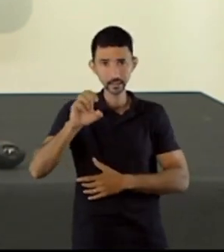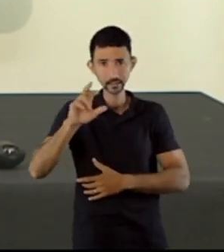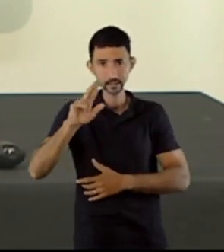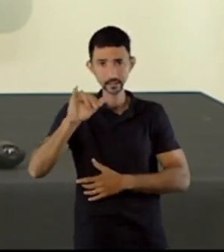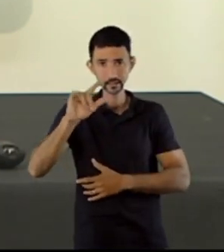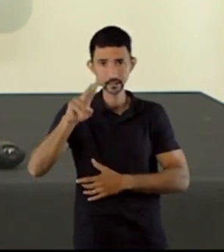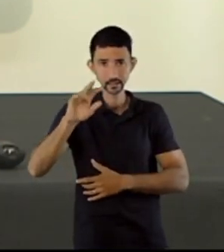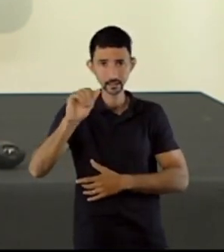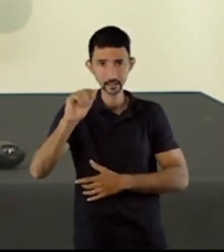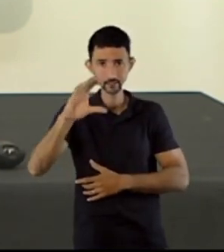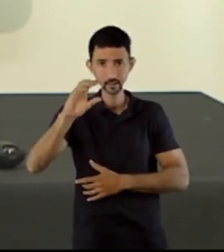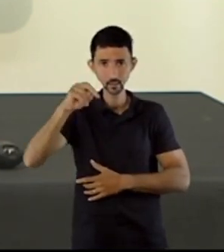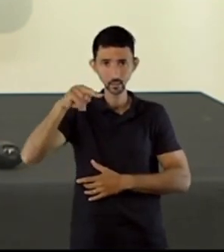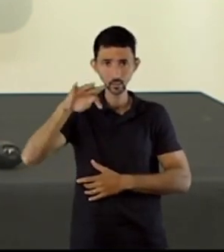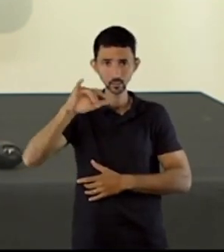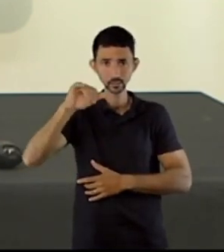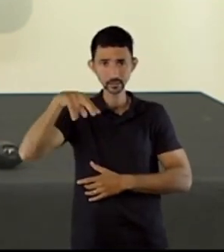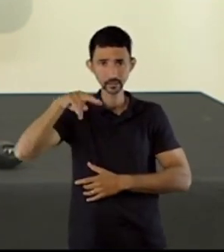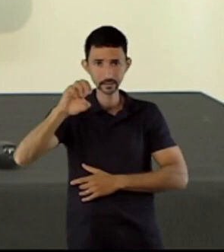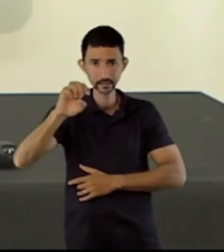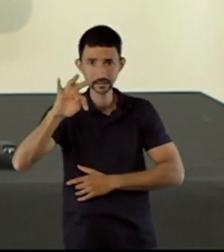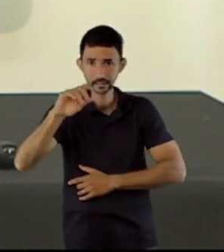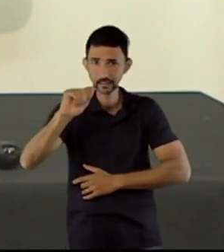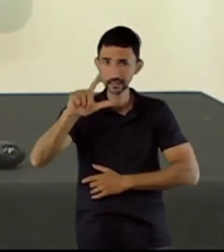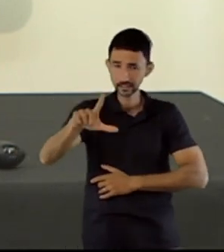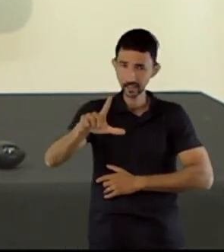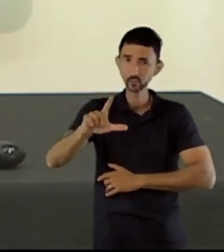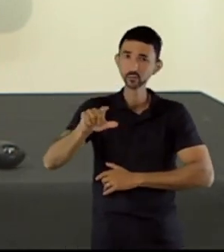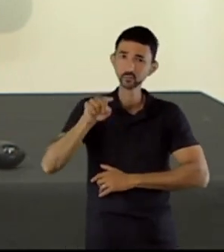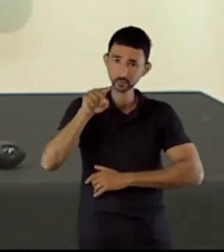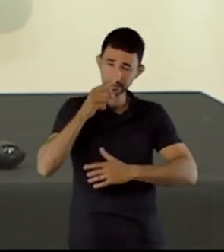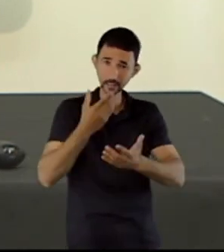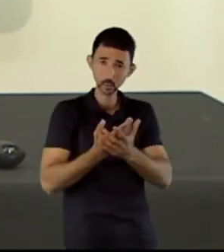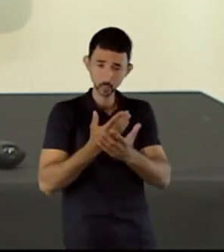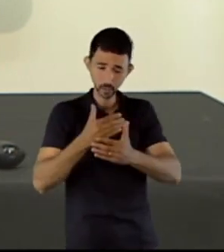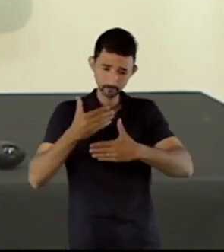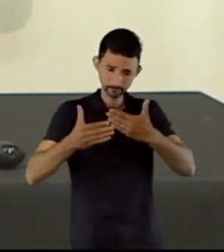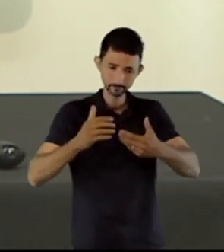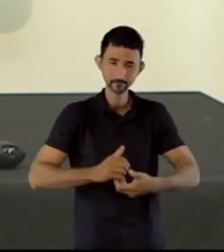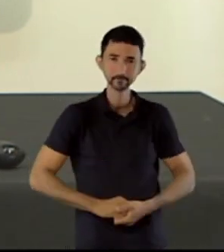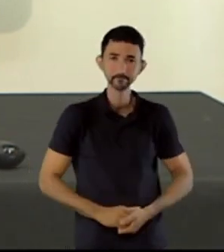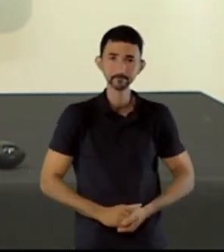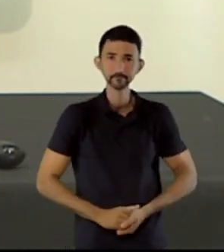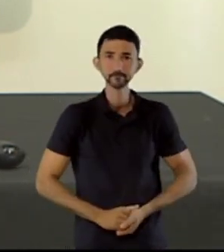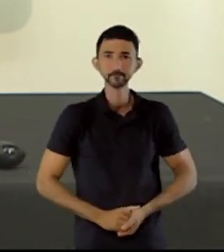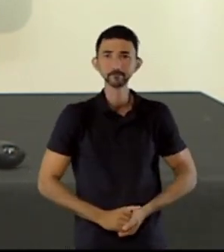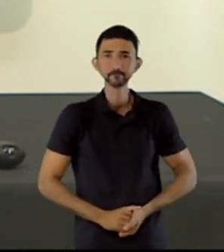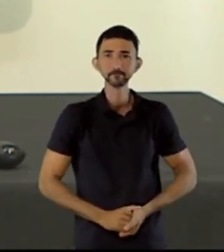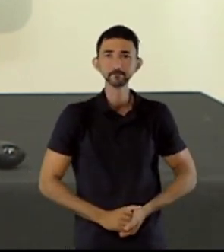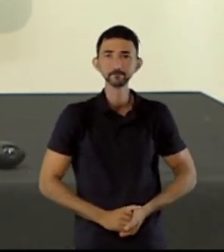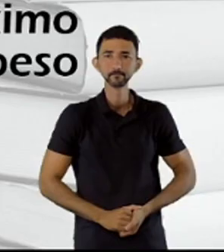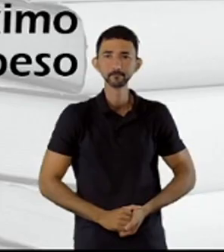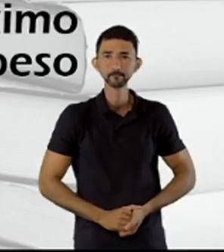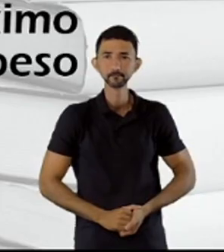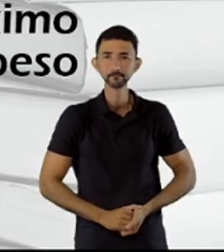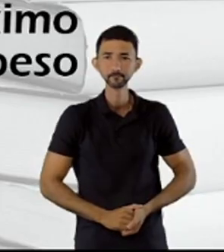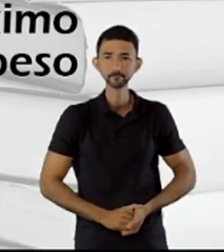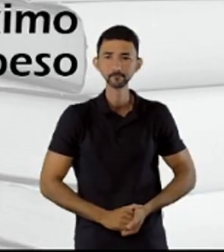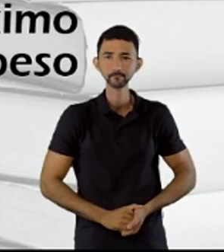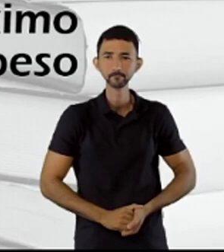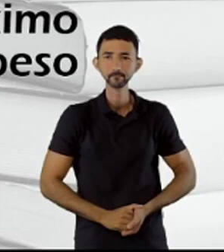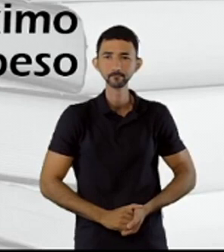ainda vamos estudar em algum momento. Vocês ainda vão estudar em algum momento. Tudo bem? Voltando aqui para os